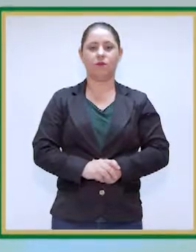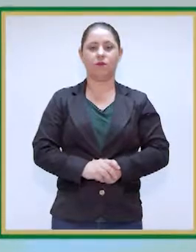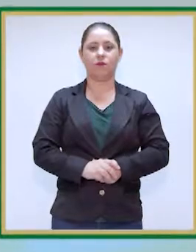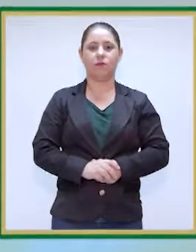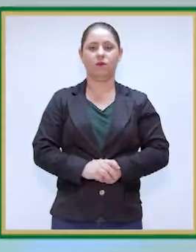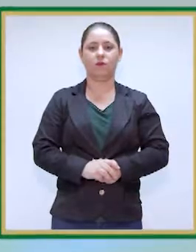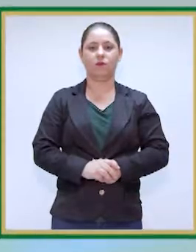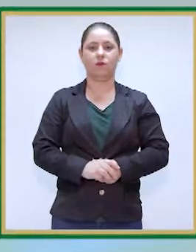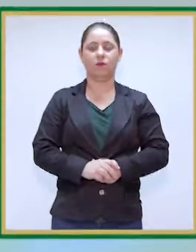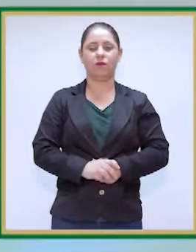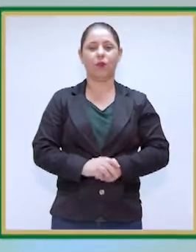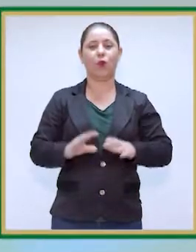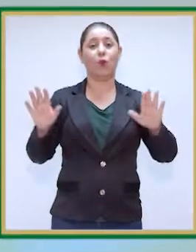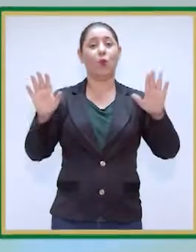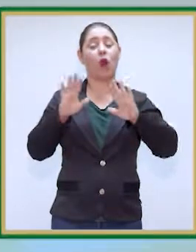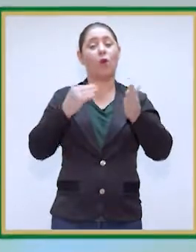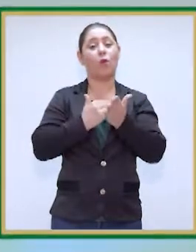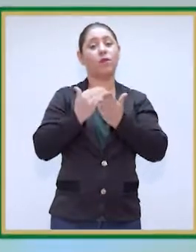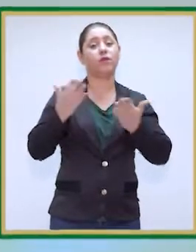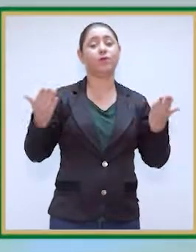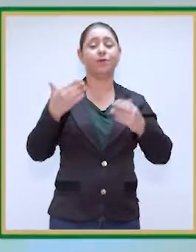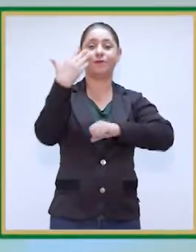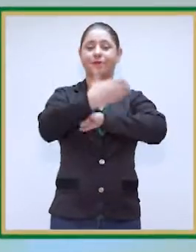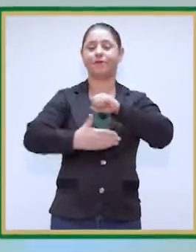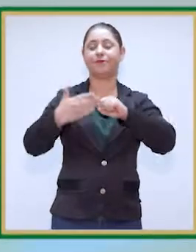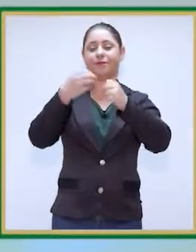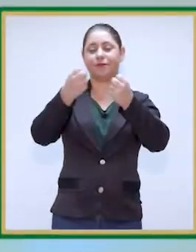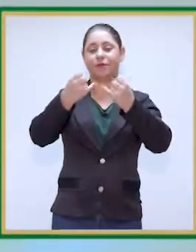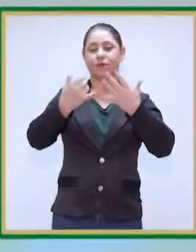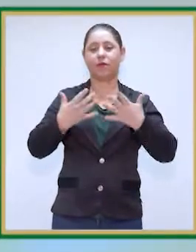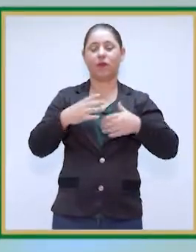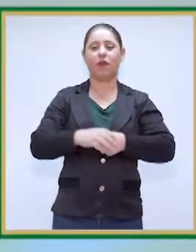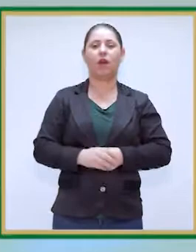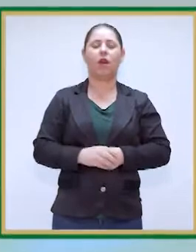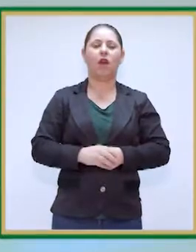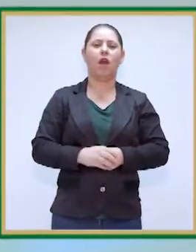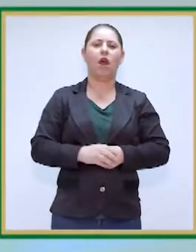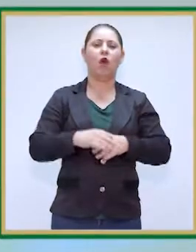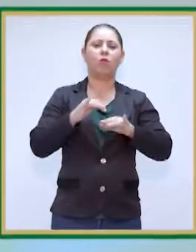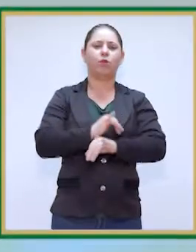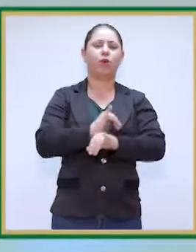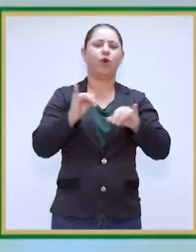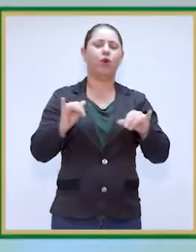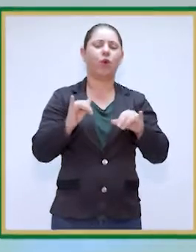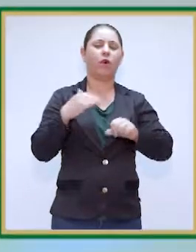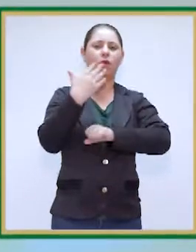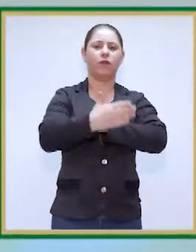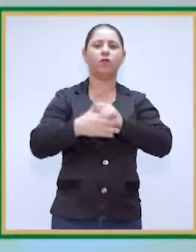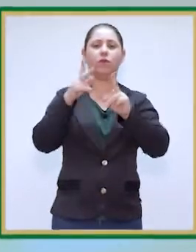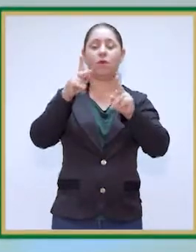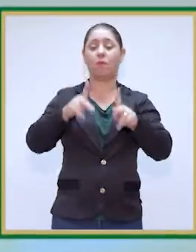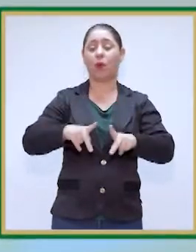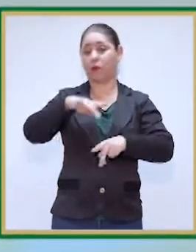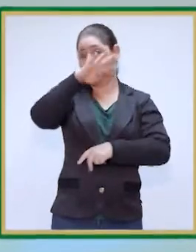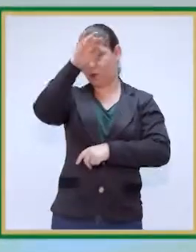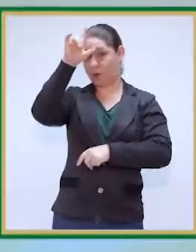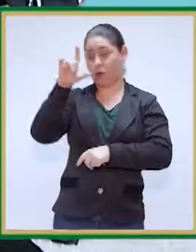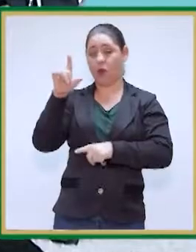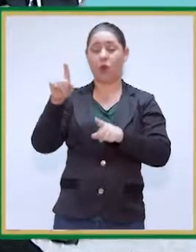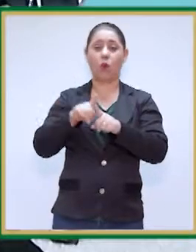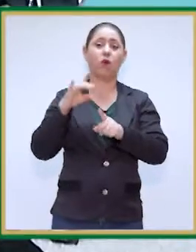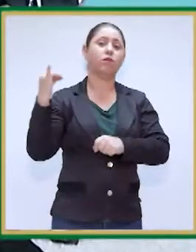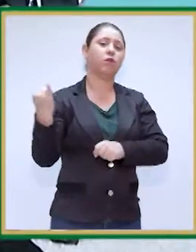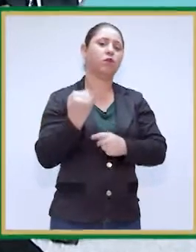Começa agora o Defensoria Explica, um programa produzido pela Defensoria Pública de Mato Grosso do Sul com a importante parceria da TV